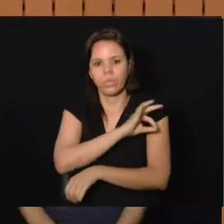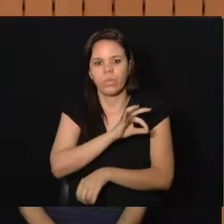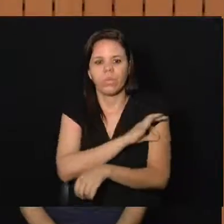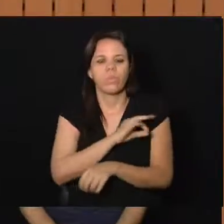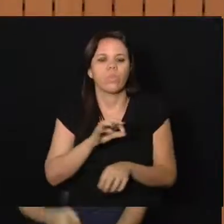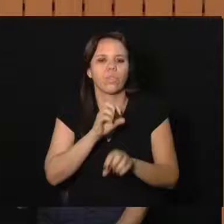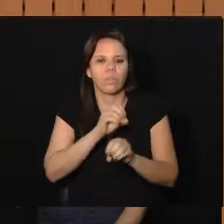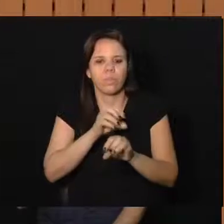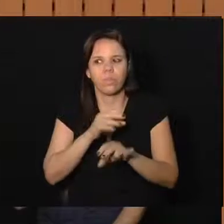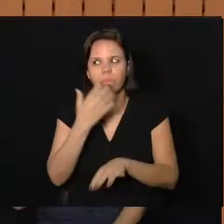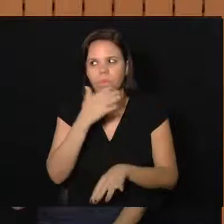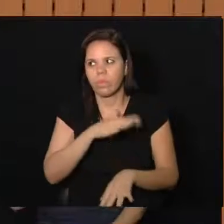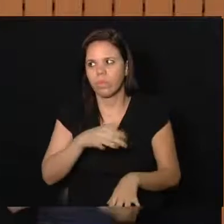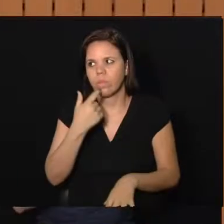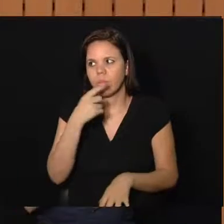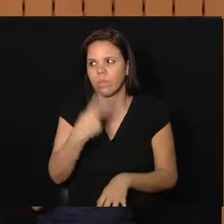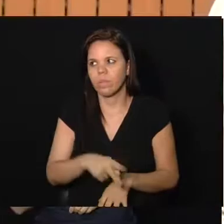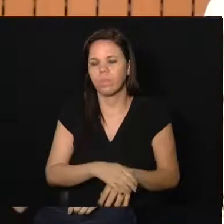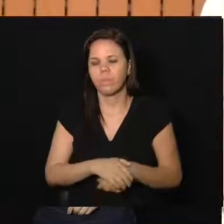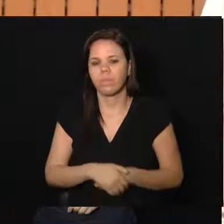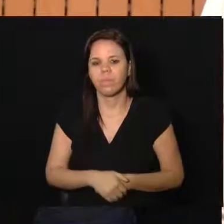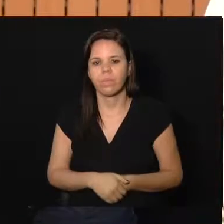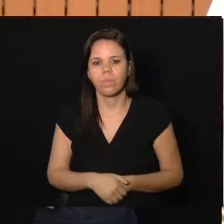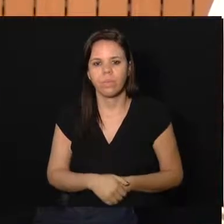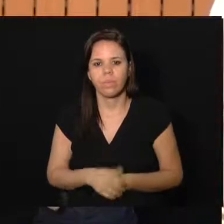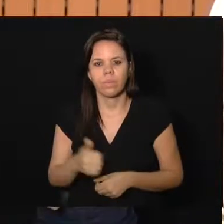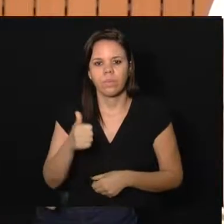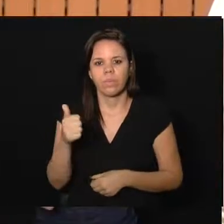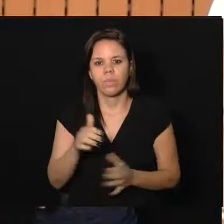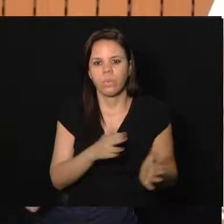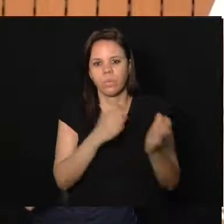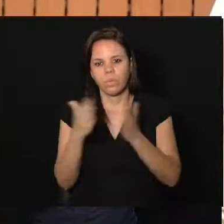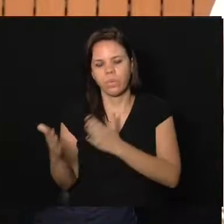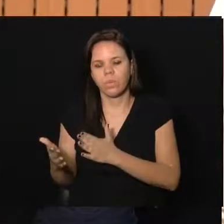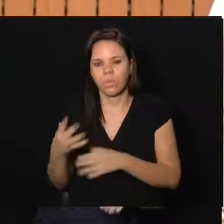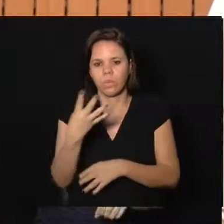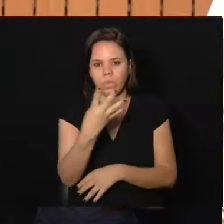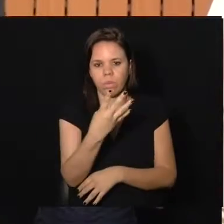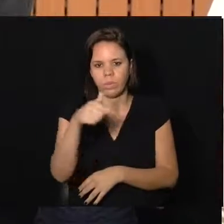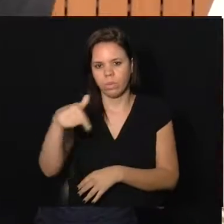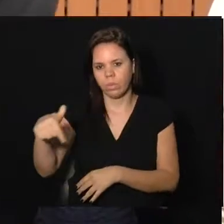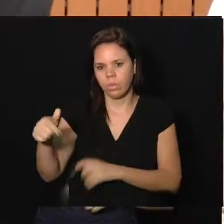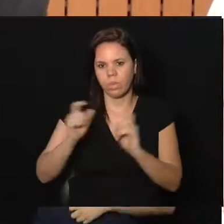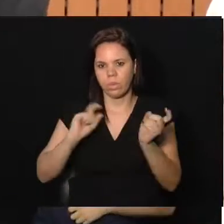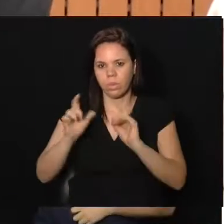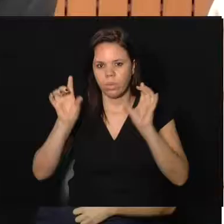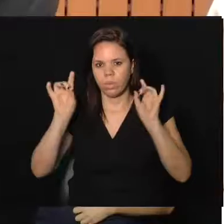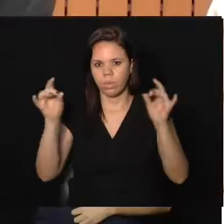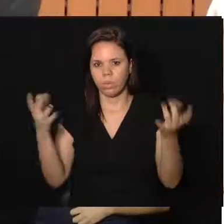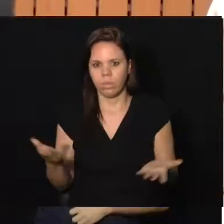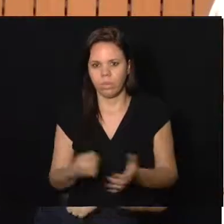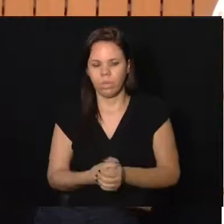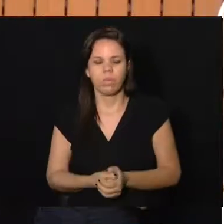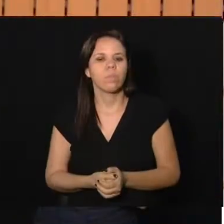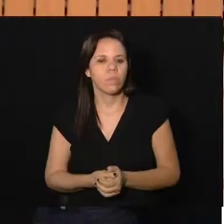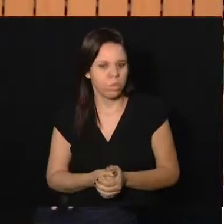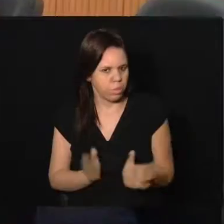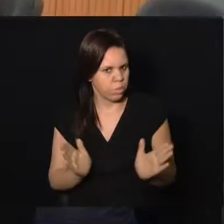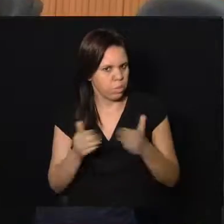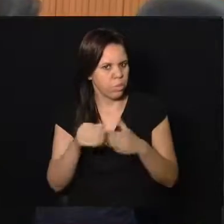de educação infantil em Campinas. Primeira parte da 47ª reunião ordinária é